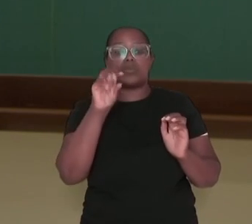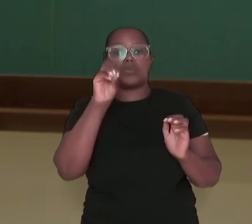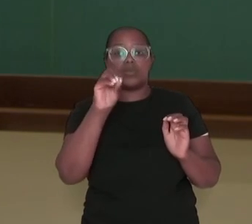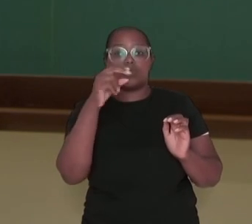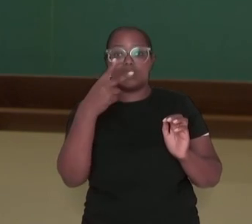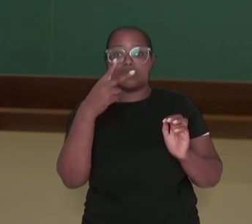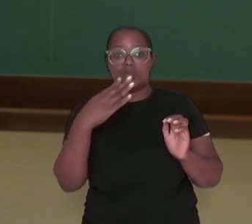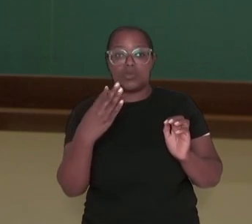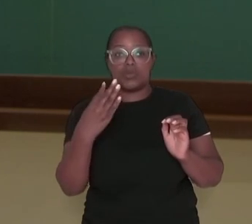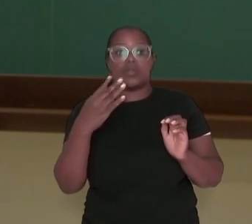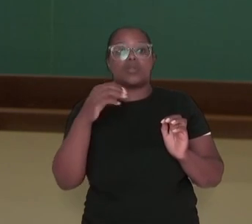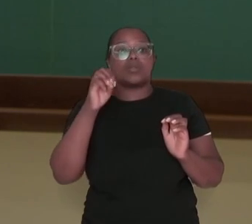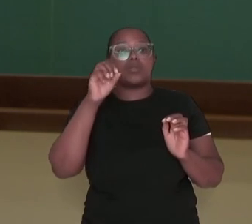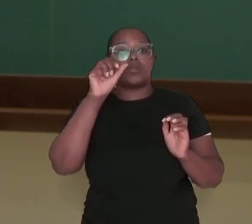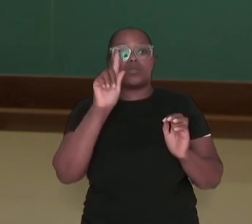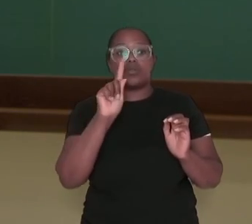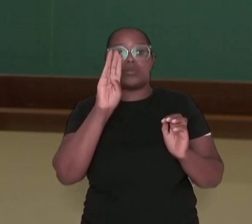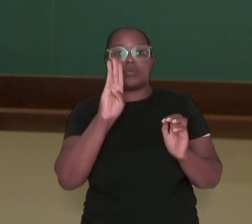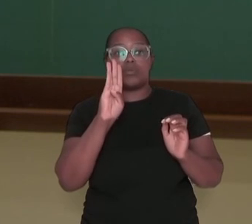bits, gigabyte,